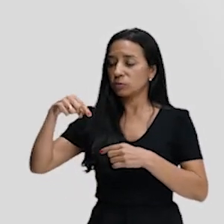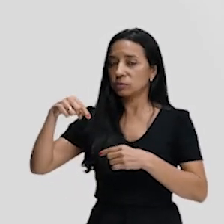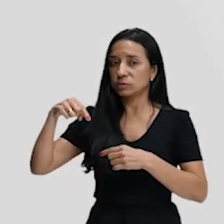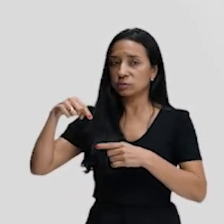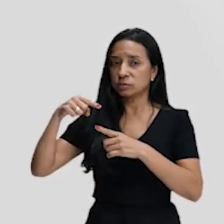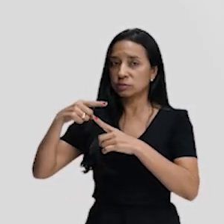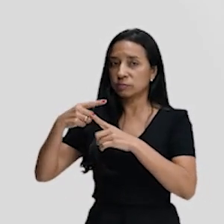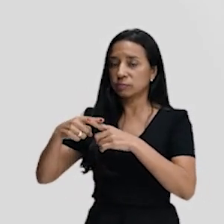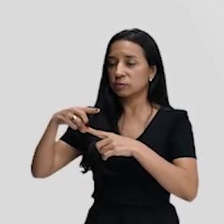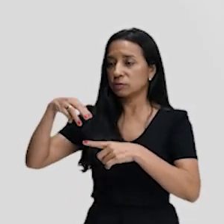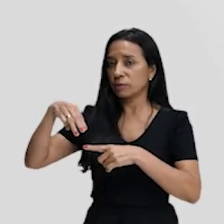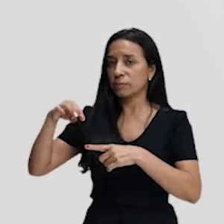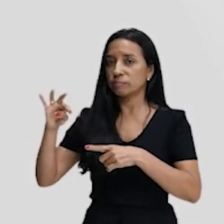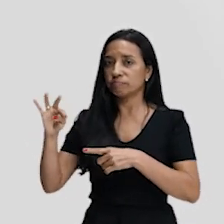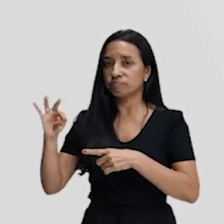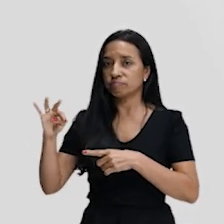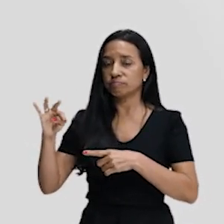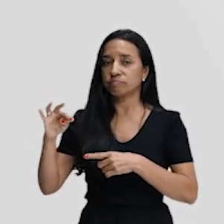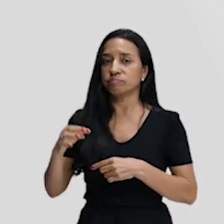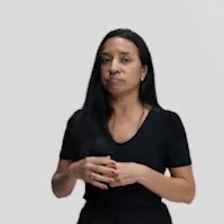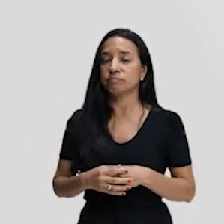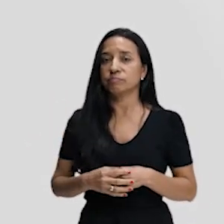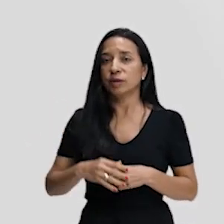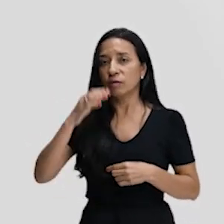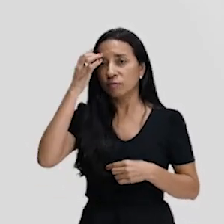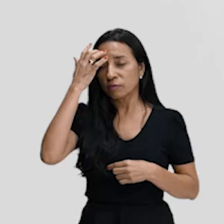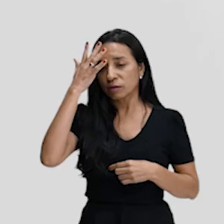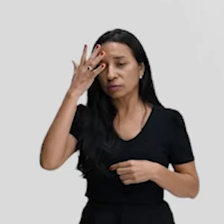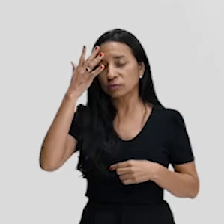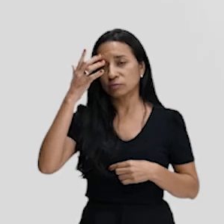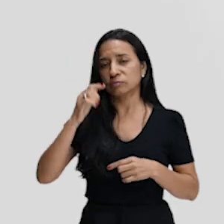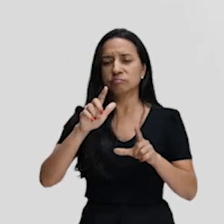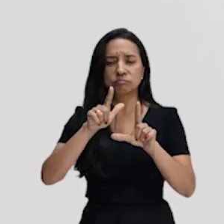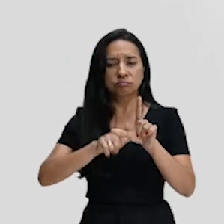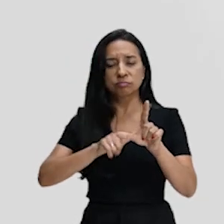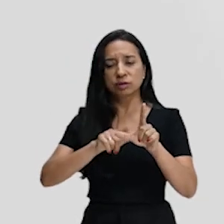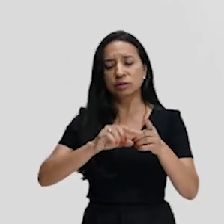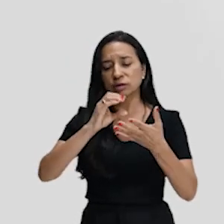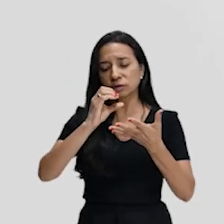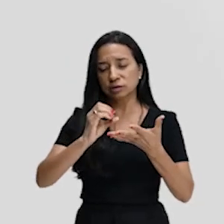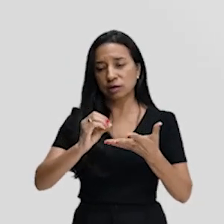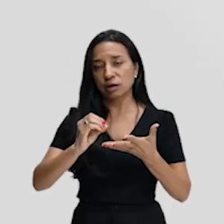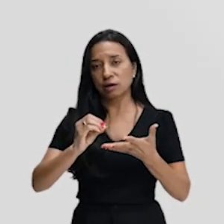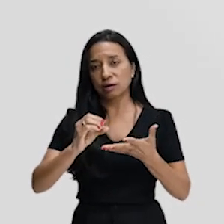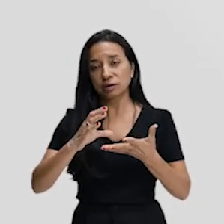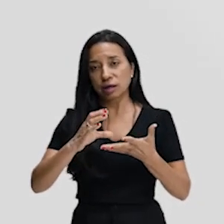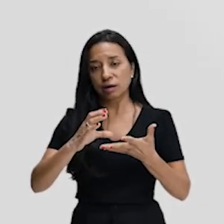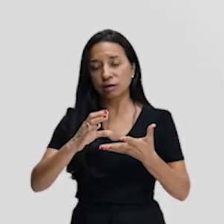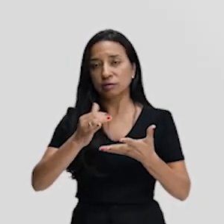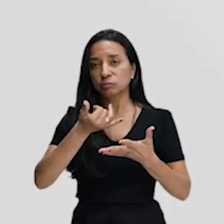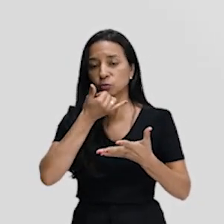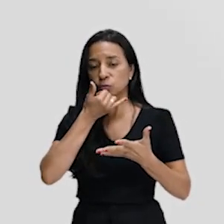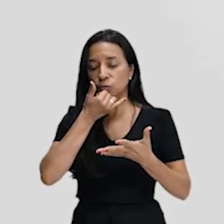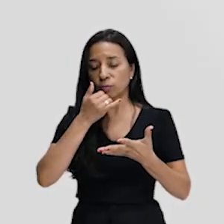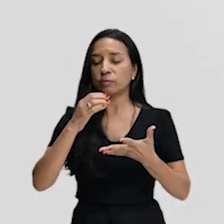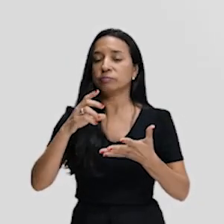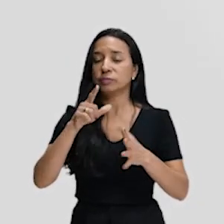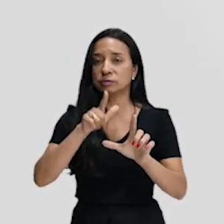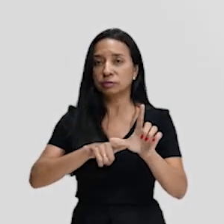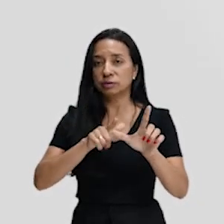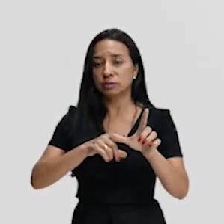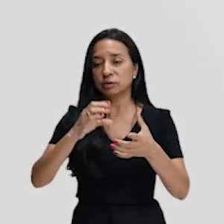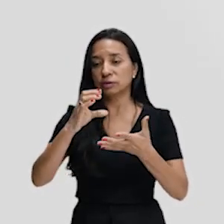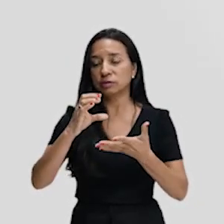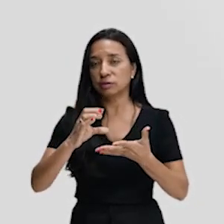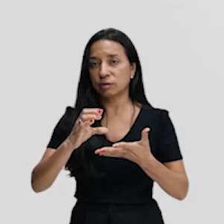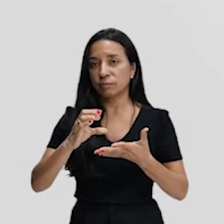Ok? Viram como é bem fácil? Dá um pouquinho de trabalho, certo? Mas é bem facinho.